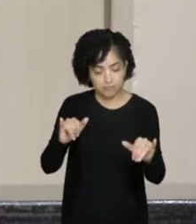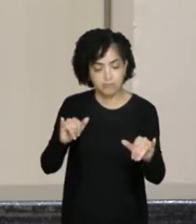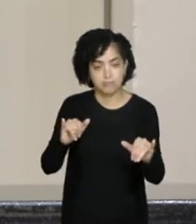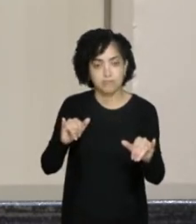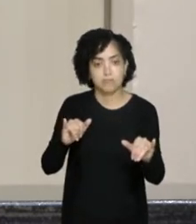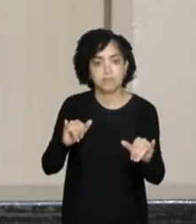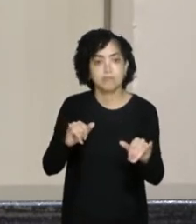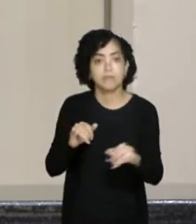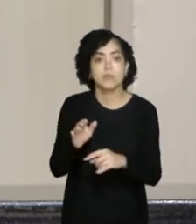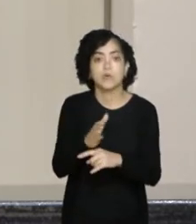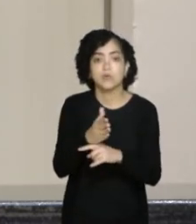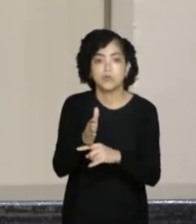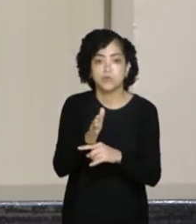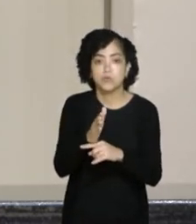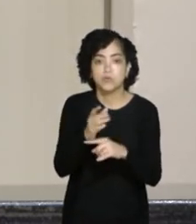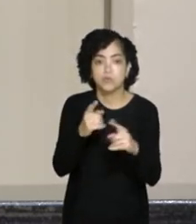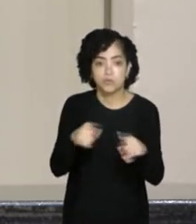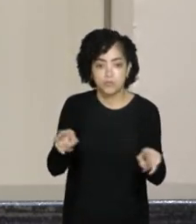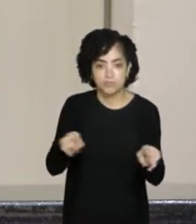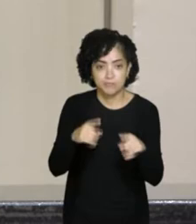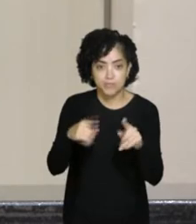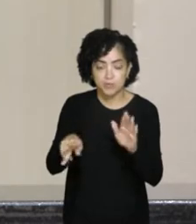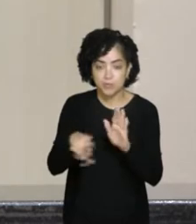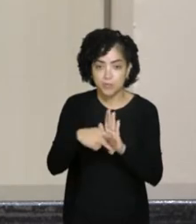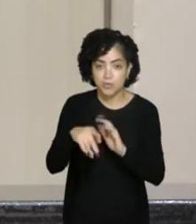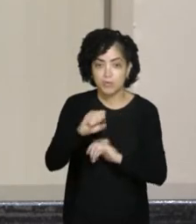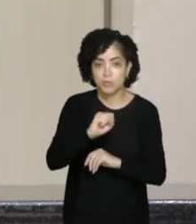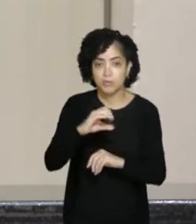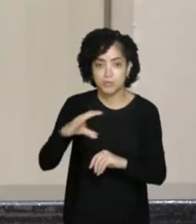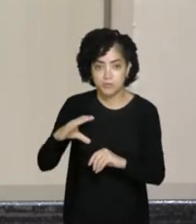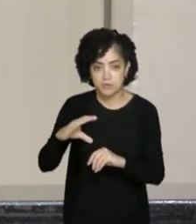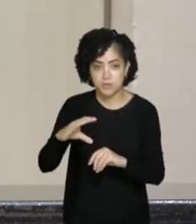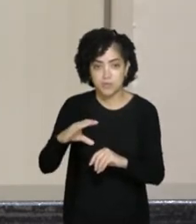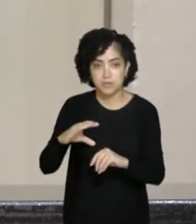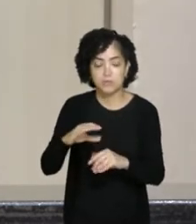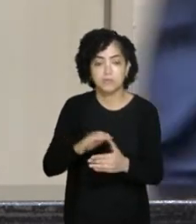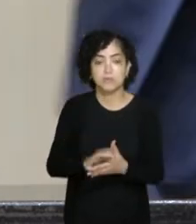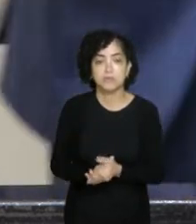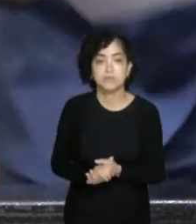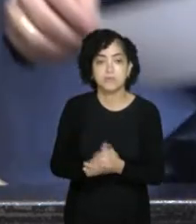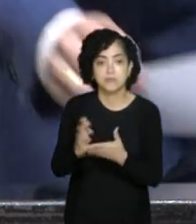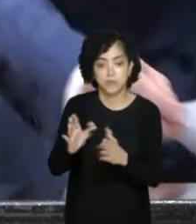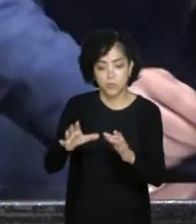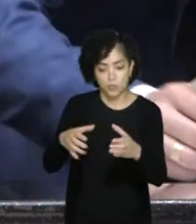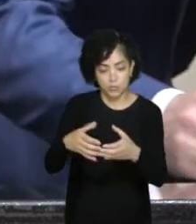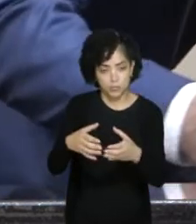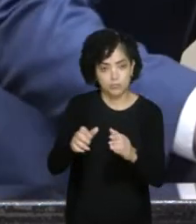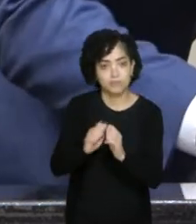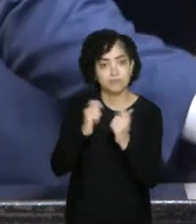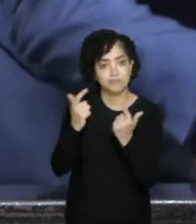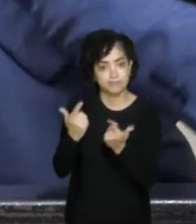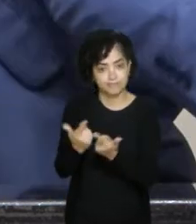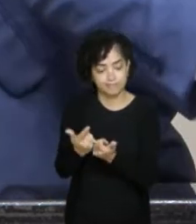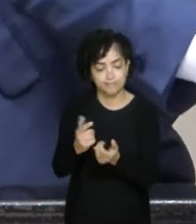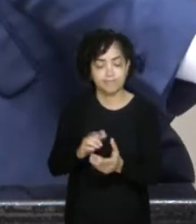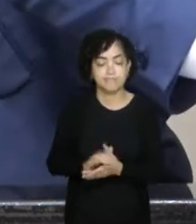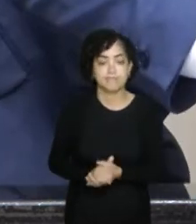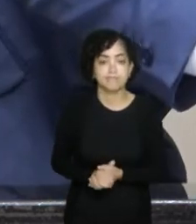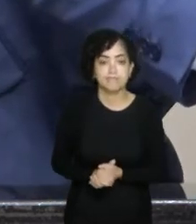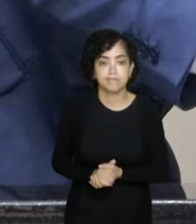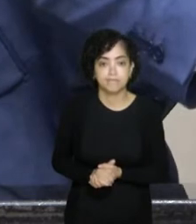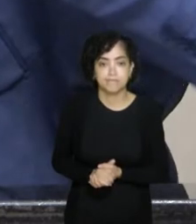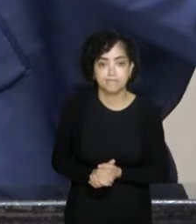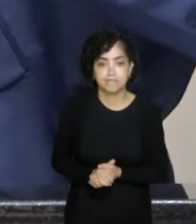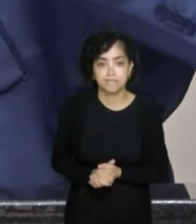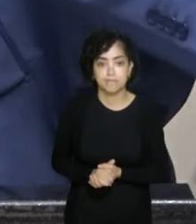a execução do hino de Santa Catarina, interpretado pelo coral da Assembleia Legislativa. E